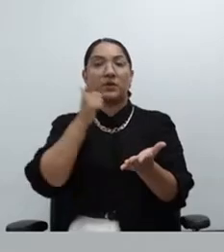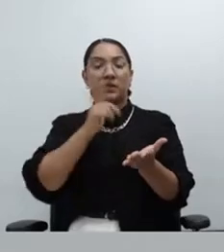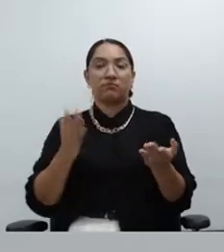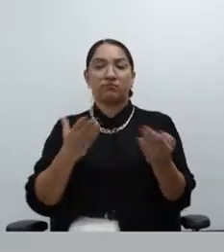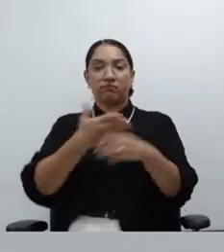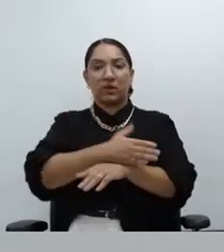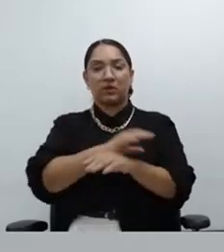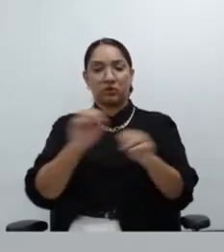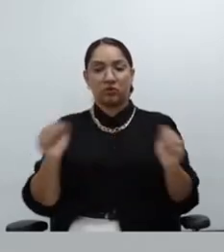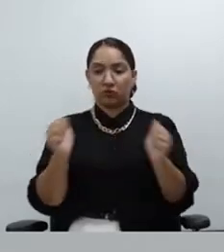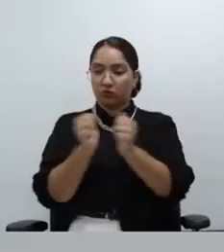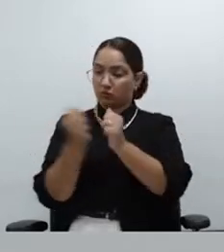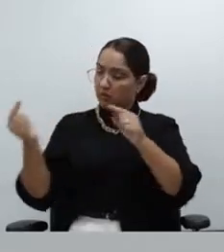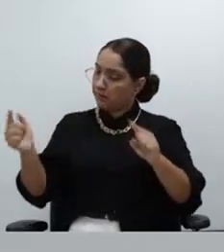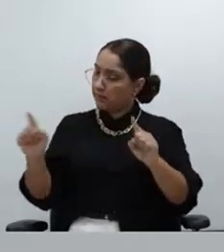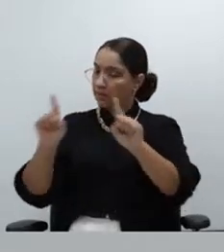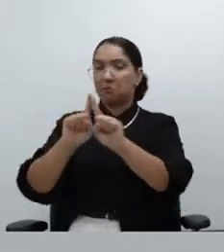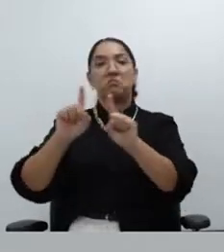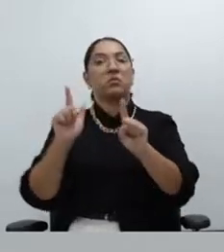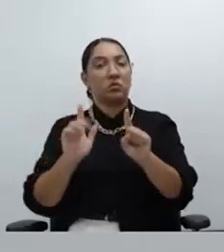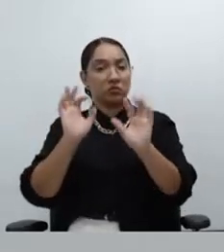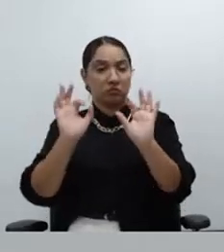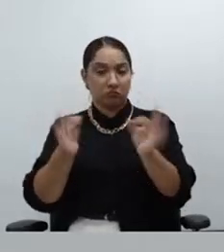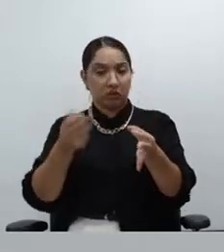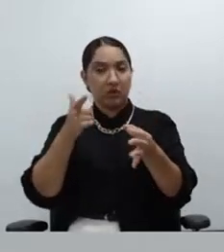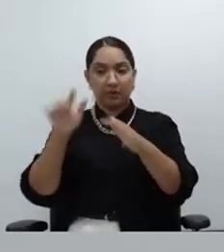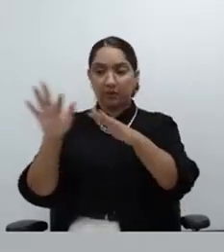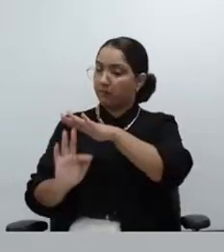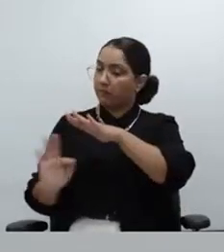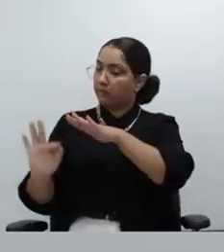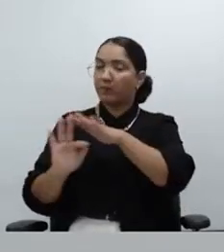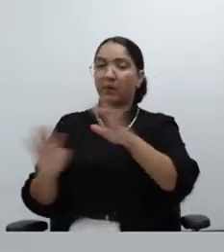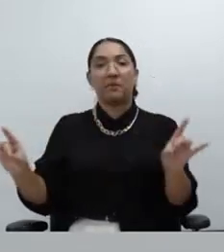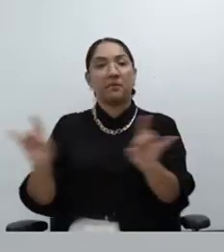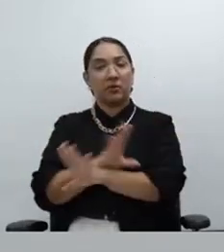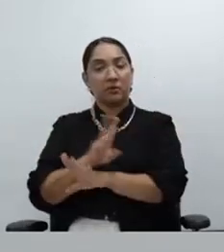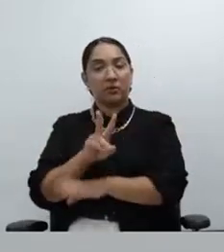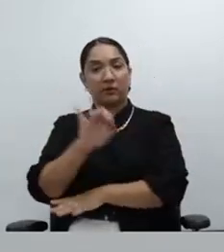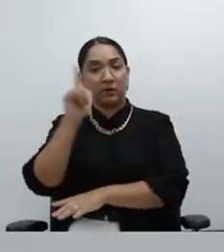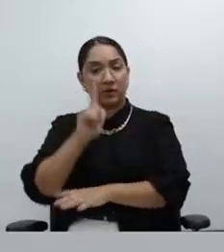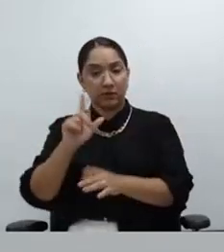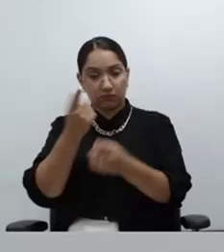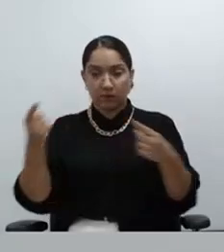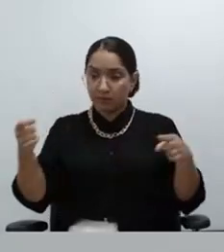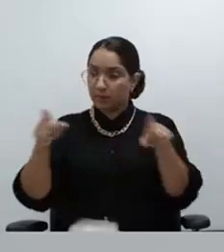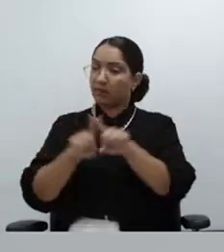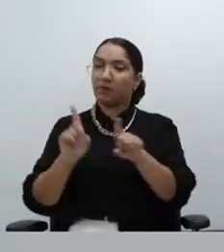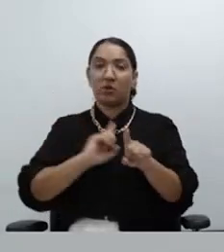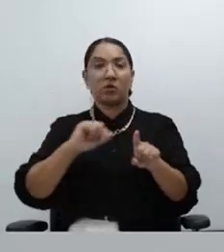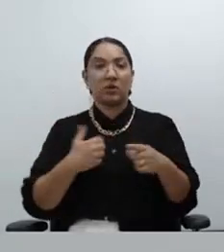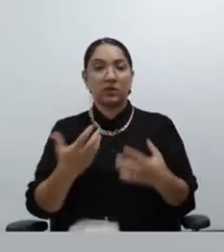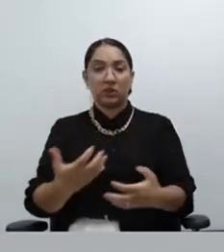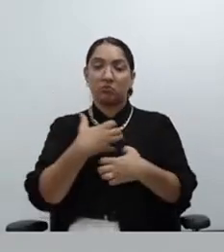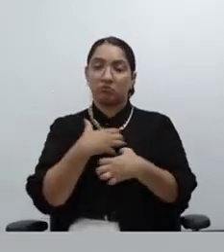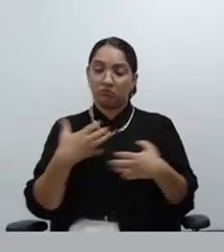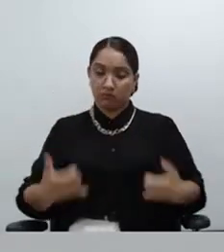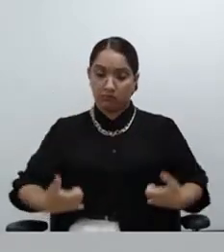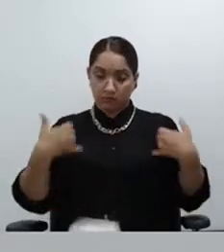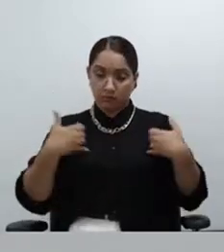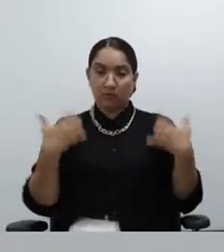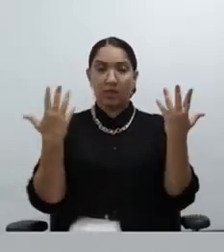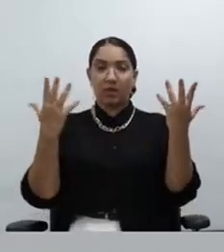Defensoria Pública está formalizada através desse convênio, mais um convênio que celebramos em termos de implementação